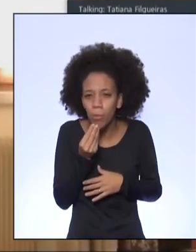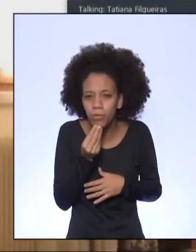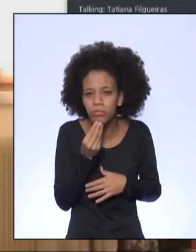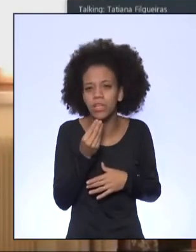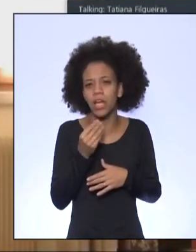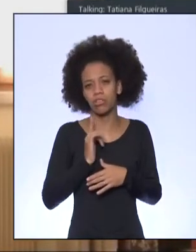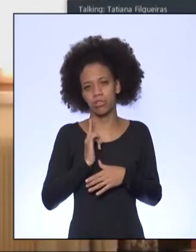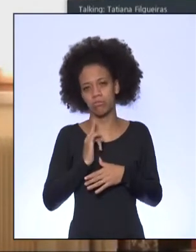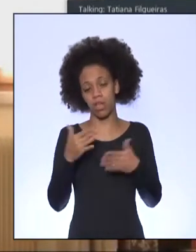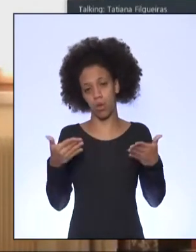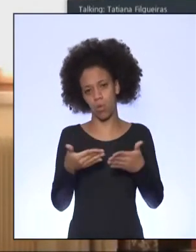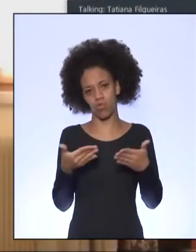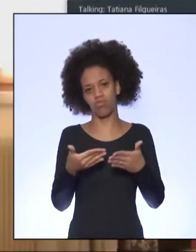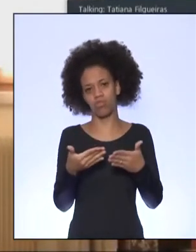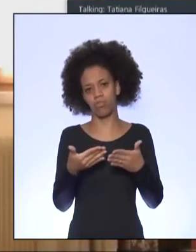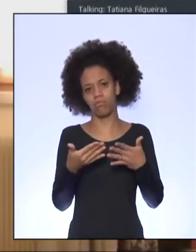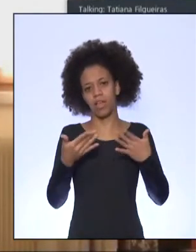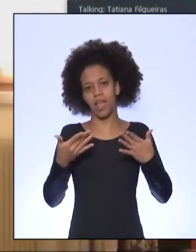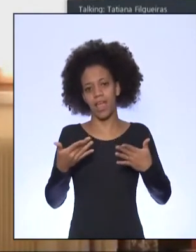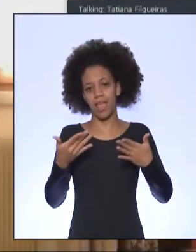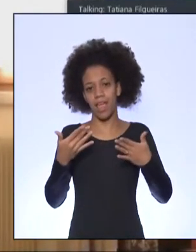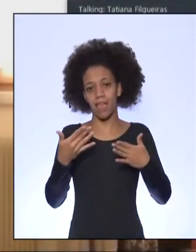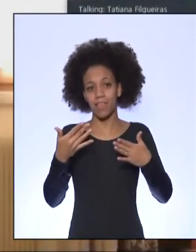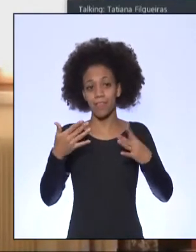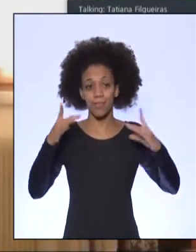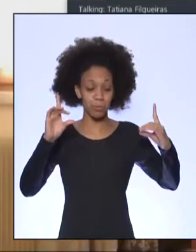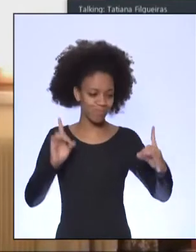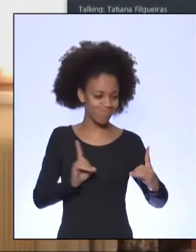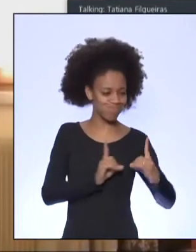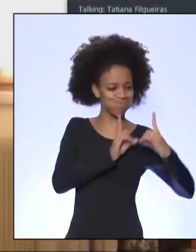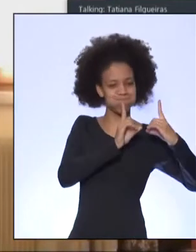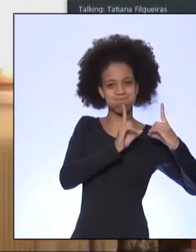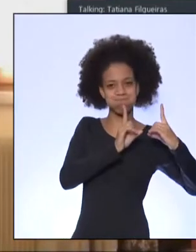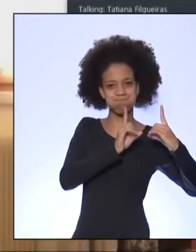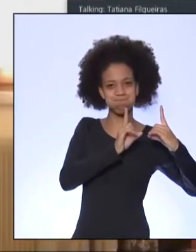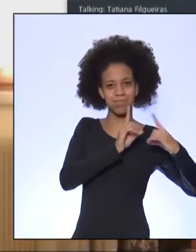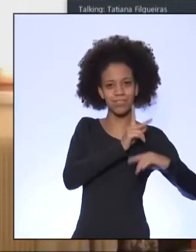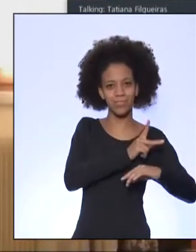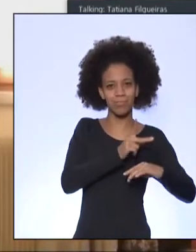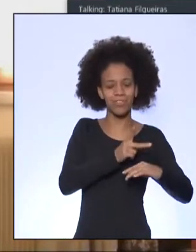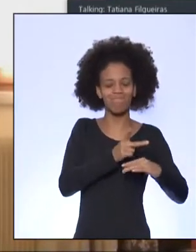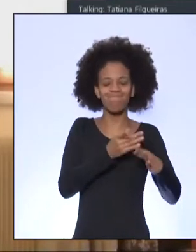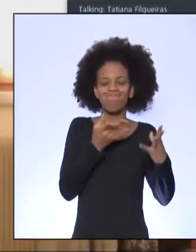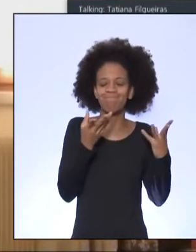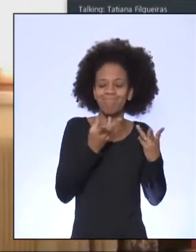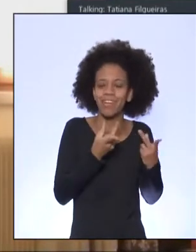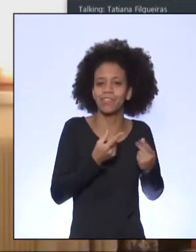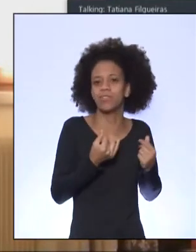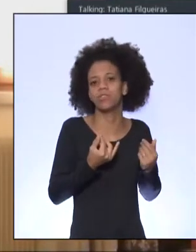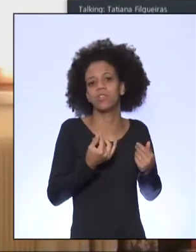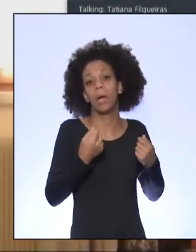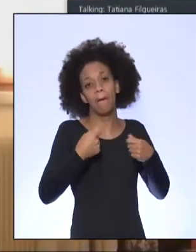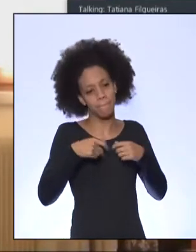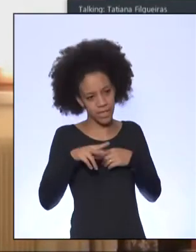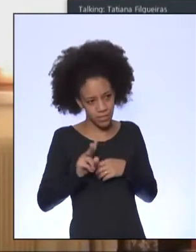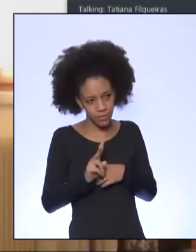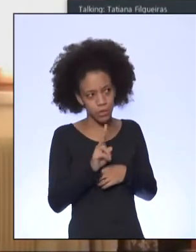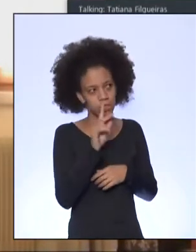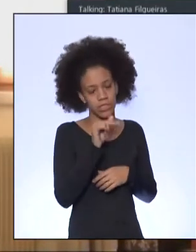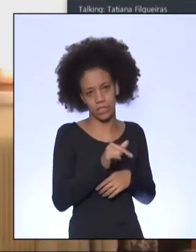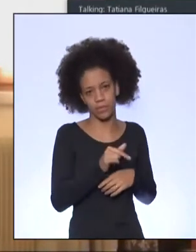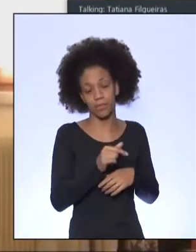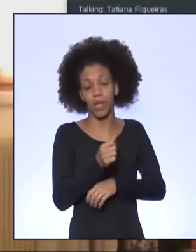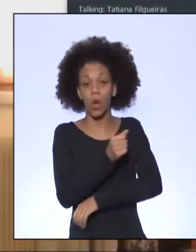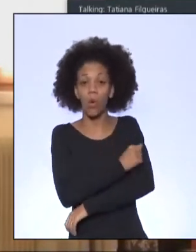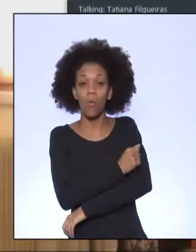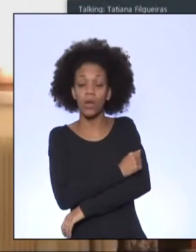que é estar na presença do professor. Isso a gente tem que valorizar muito. O aluno, ele